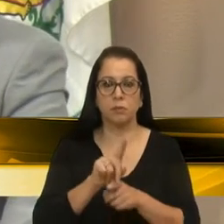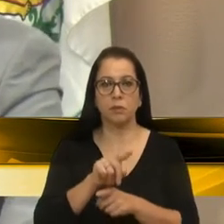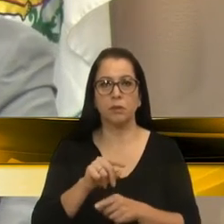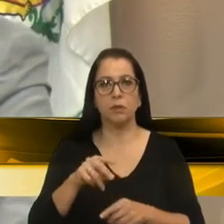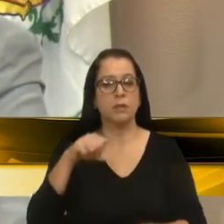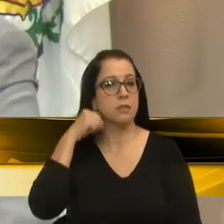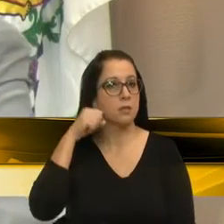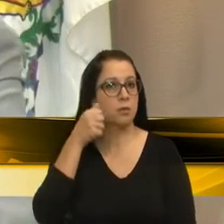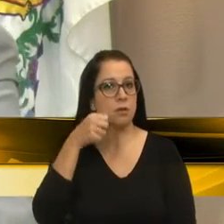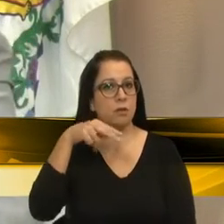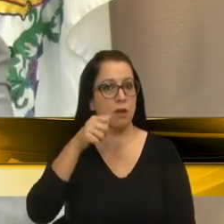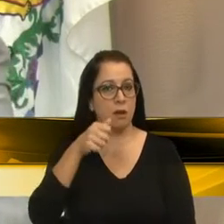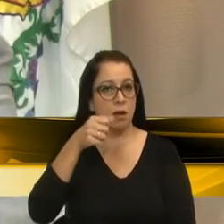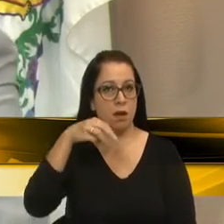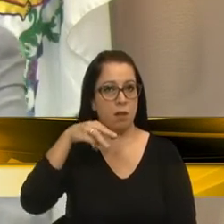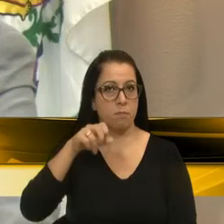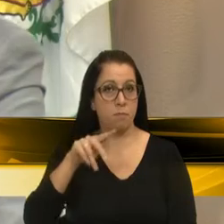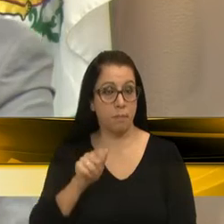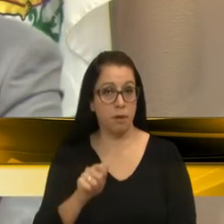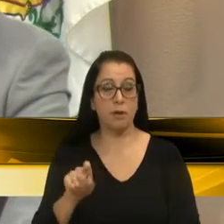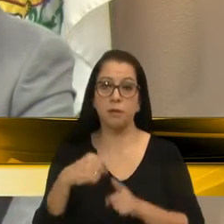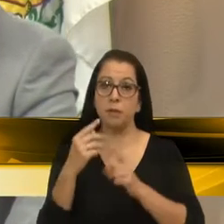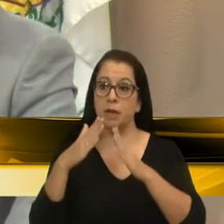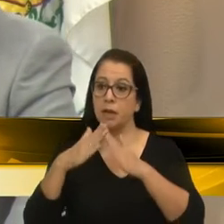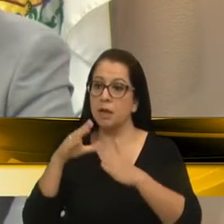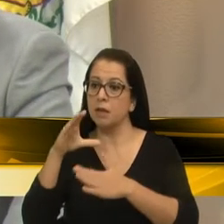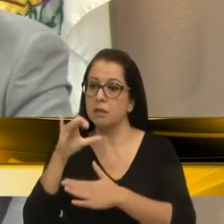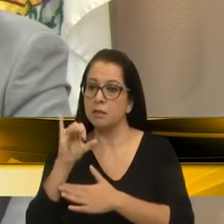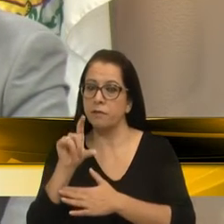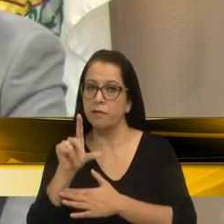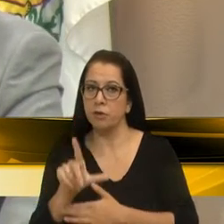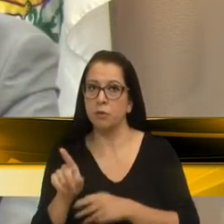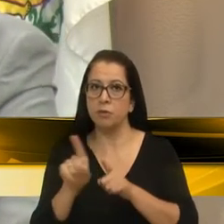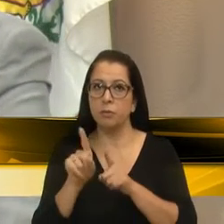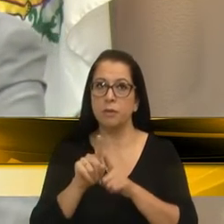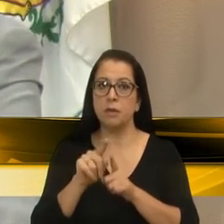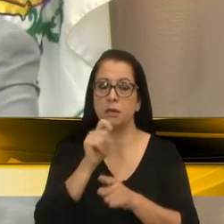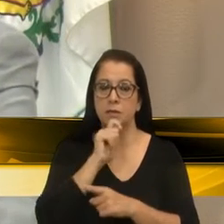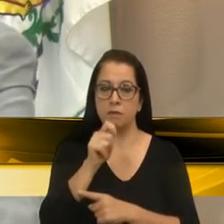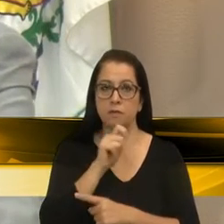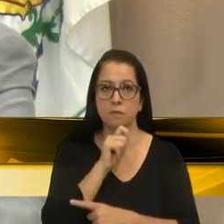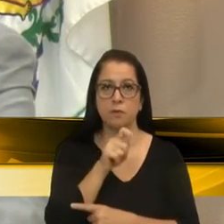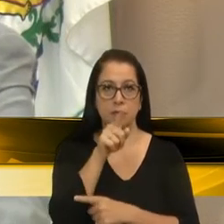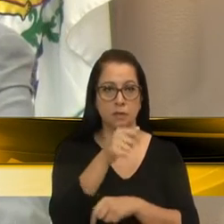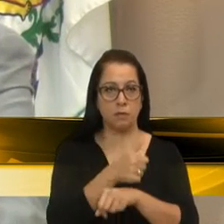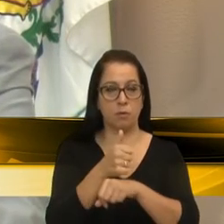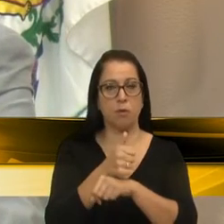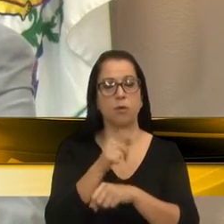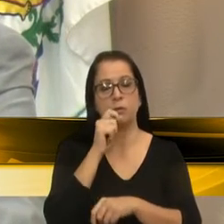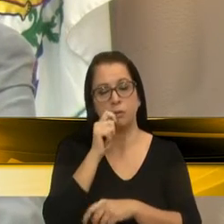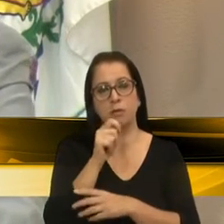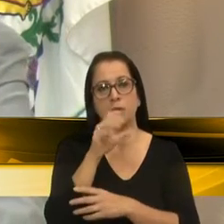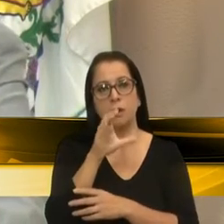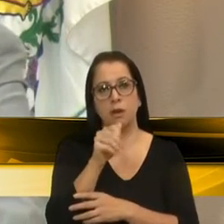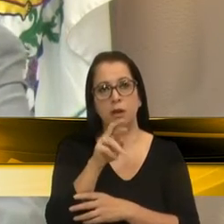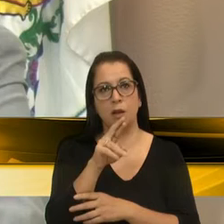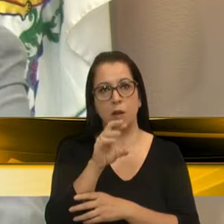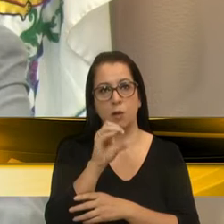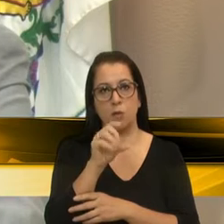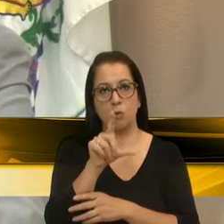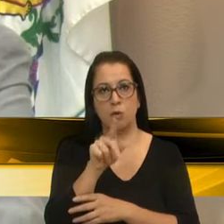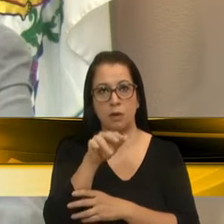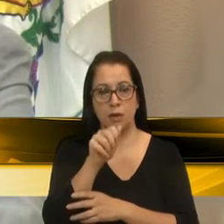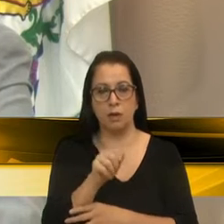inclusive, a mídia estadual nós estivemos visitando através da jornalista Carolina Bahia. Então, eu acredito que